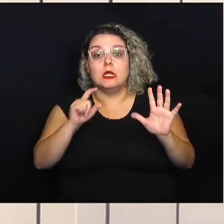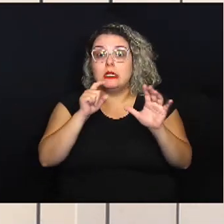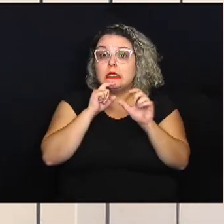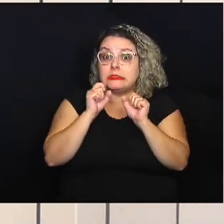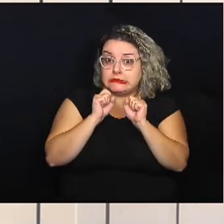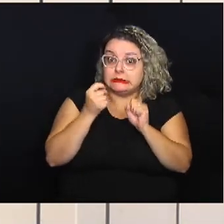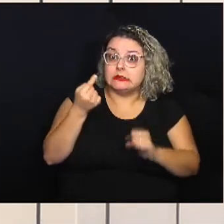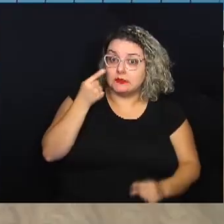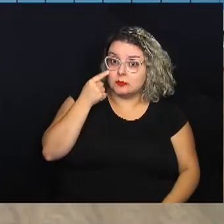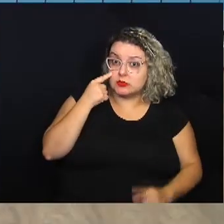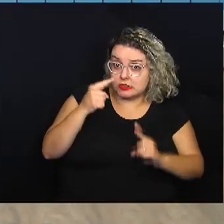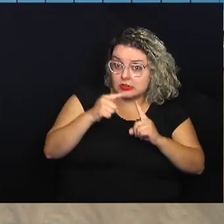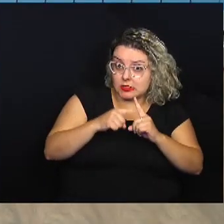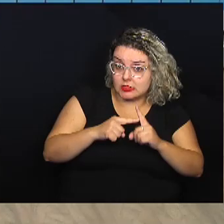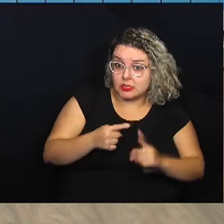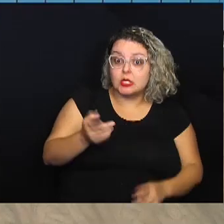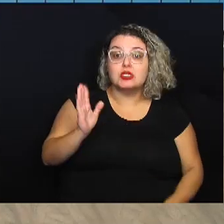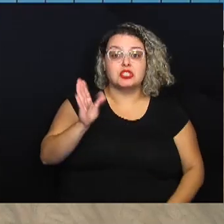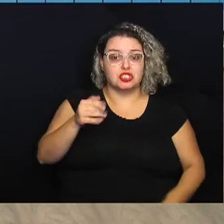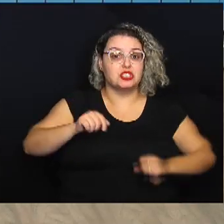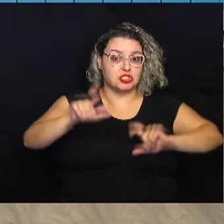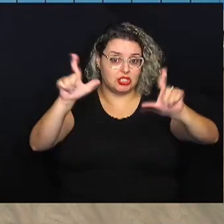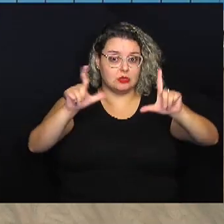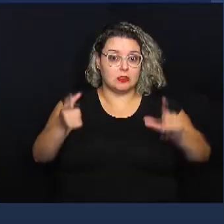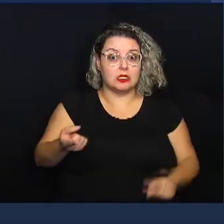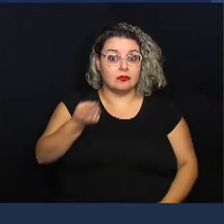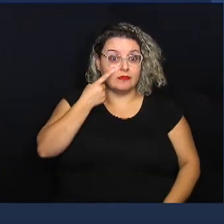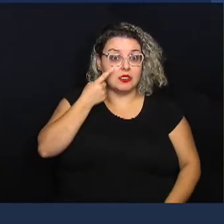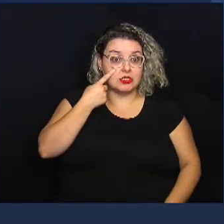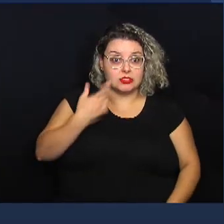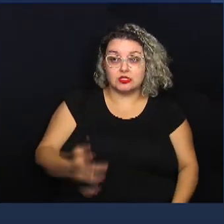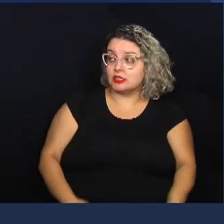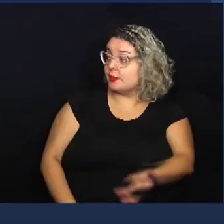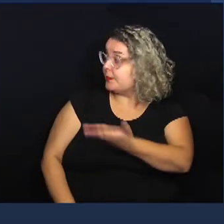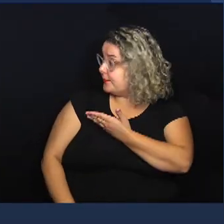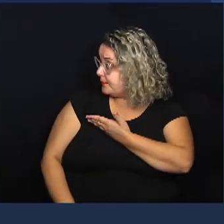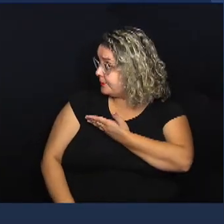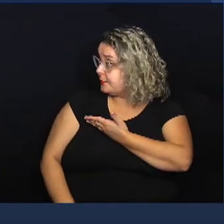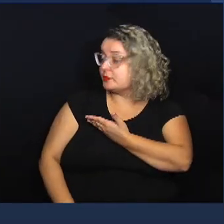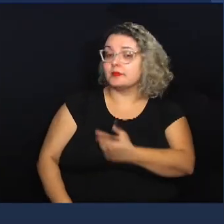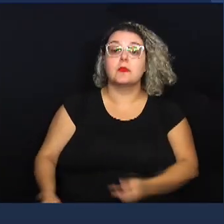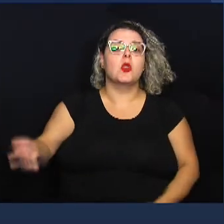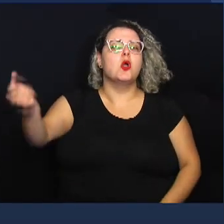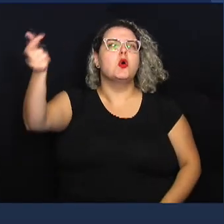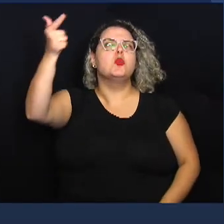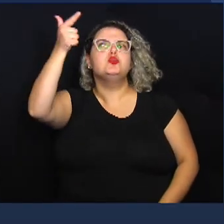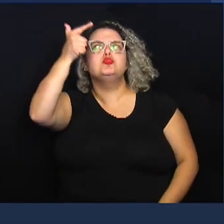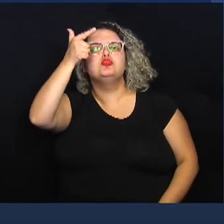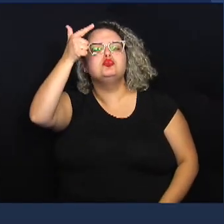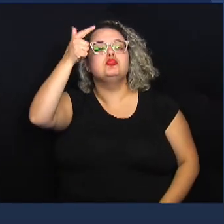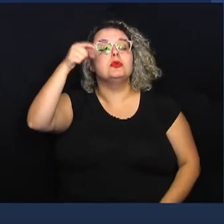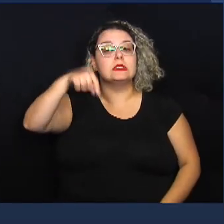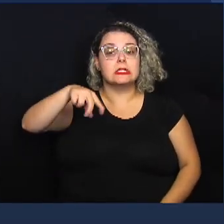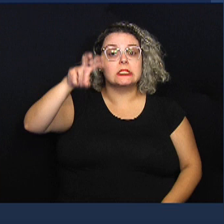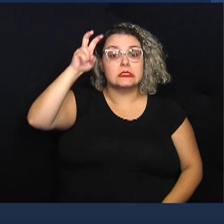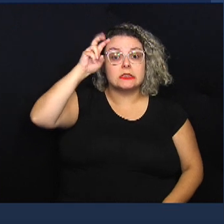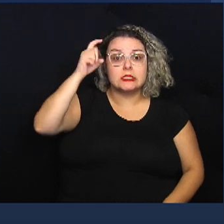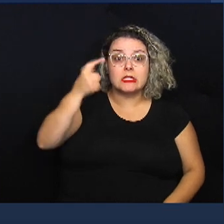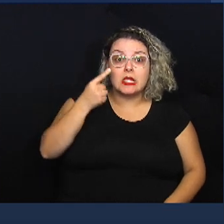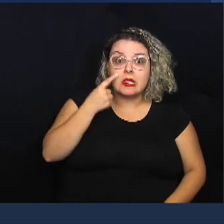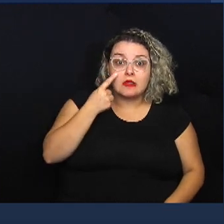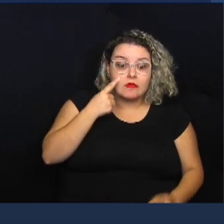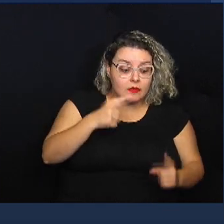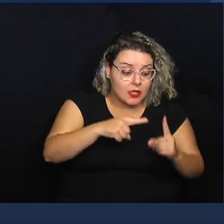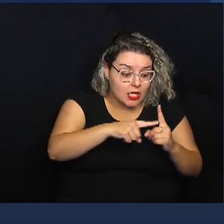às temperaturas, olha só, elas já estão aqui na minha tela. Então, tempo aberto nesta quinta-feira, 20 de abril. Só que olha só a mínima,